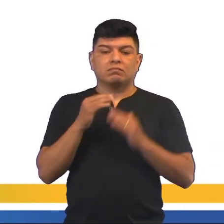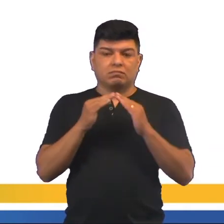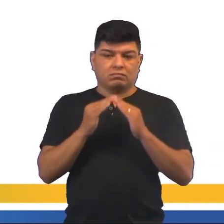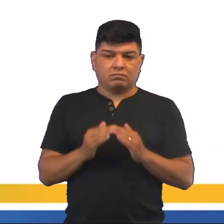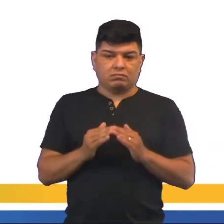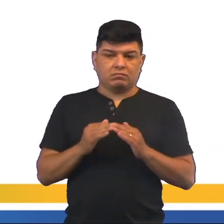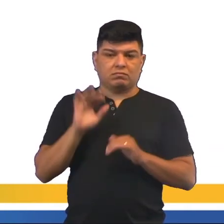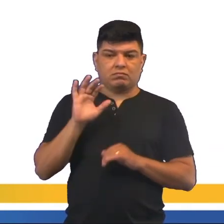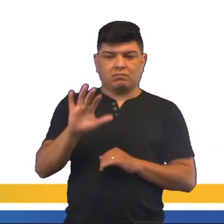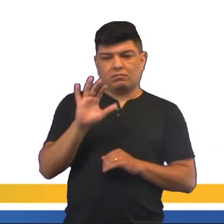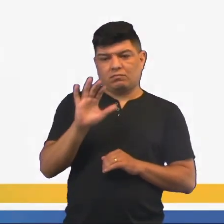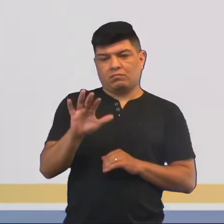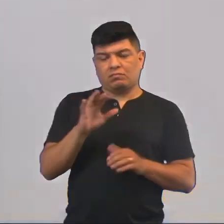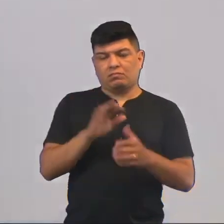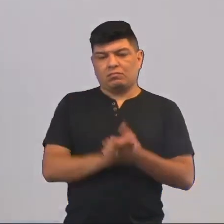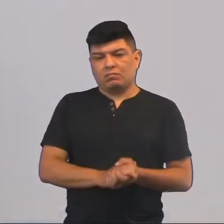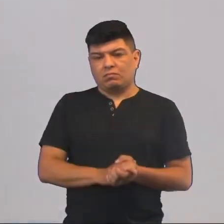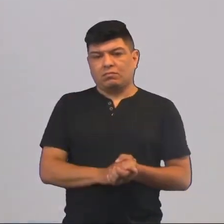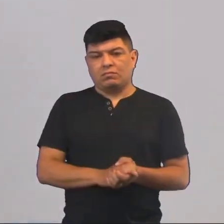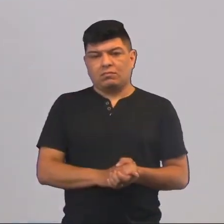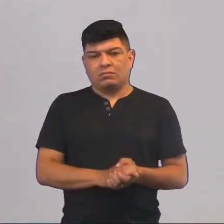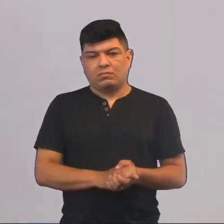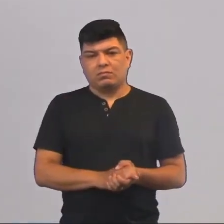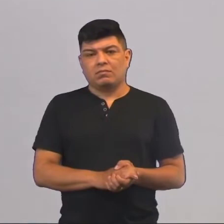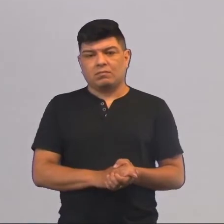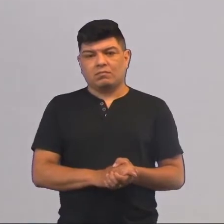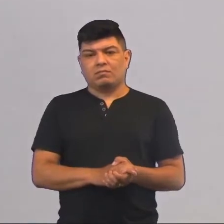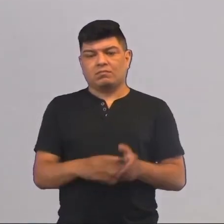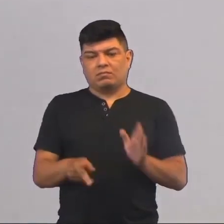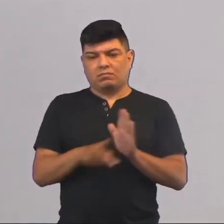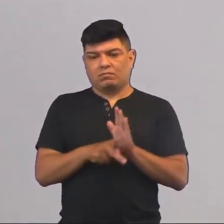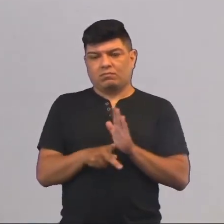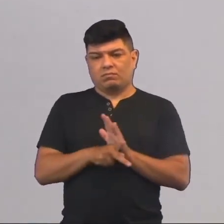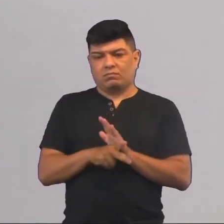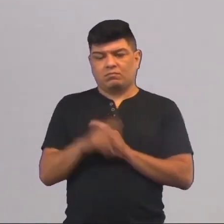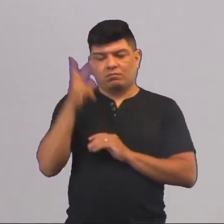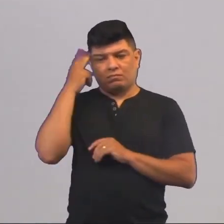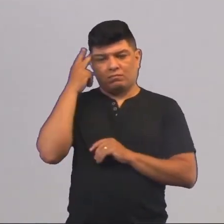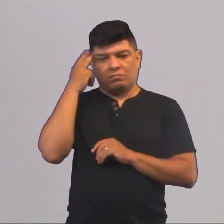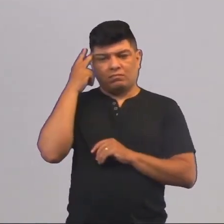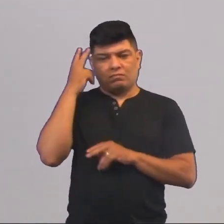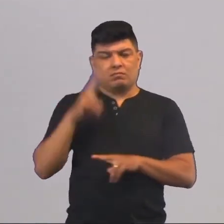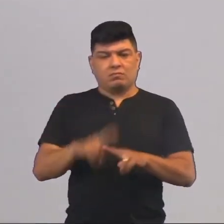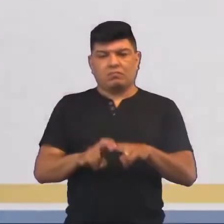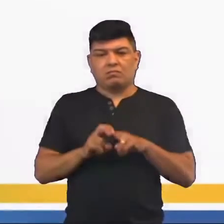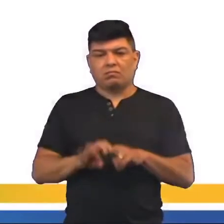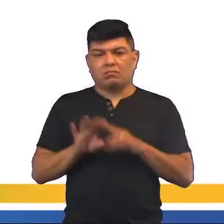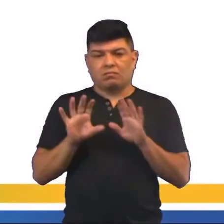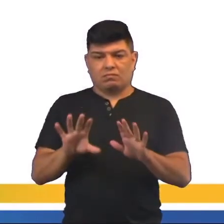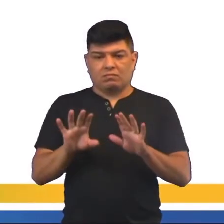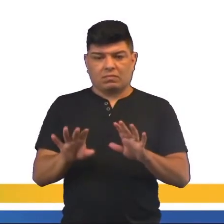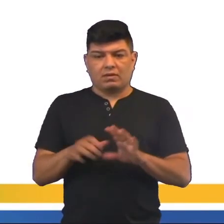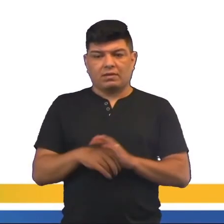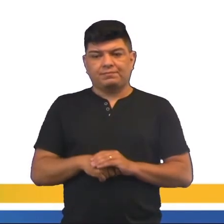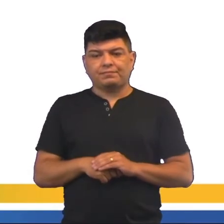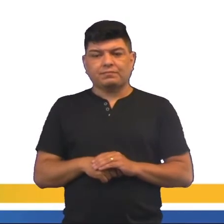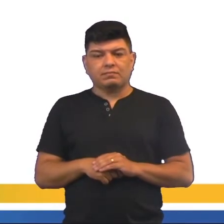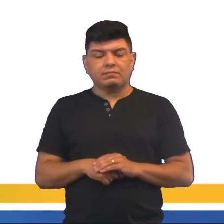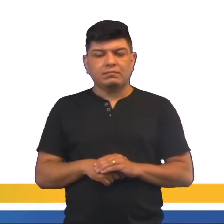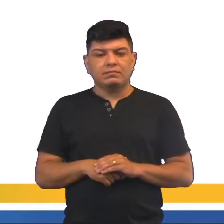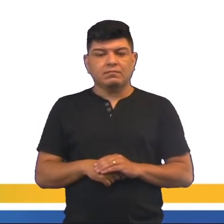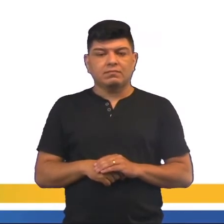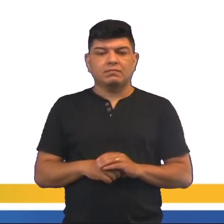né, de que aquela área fosse uma reserva de patrimônio natural. Nessas